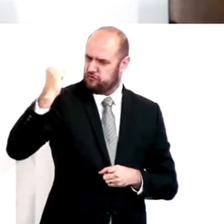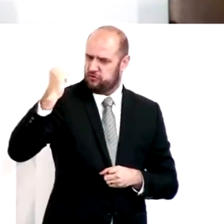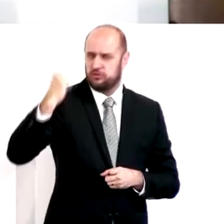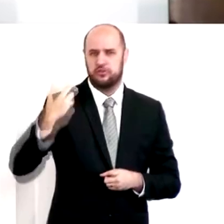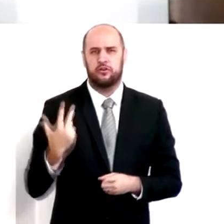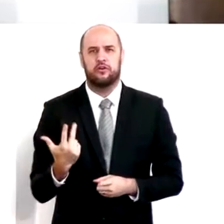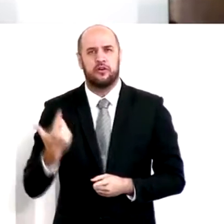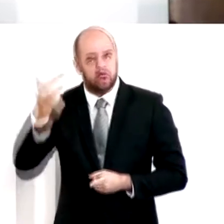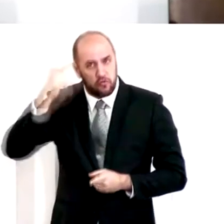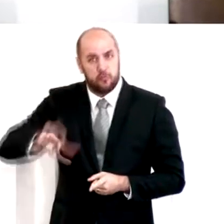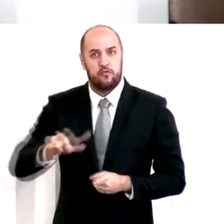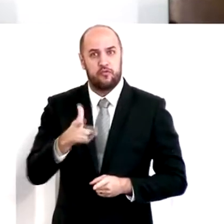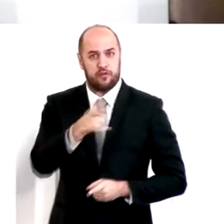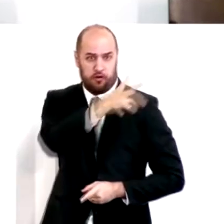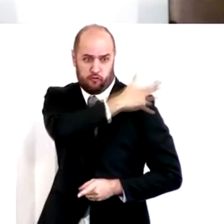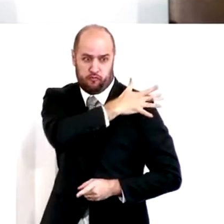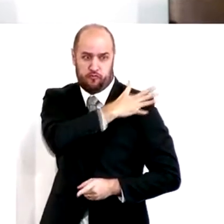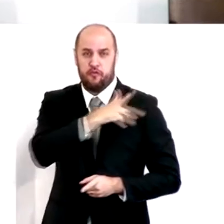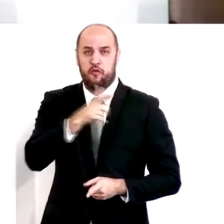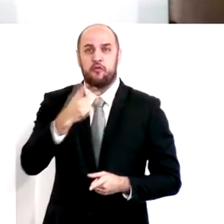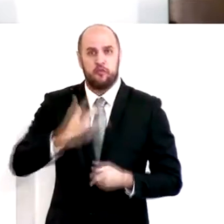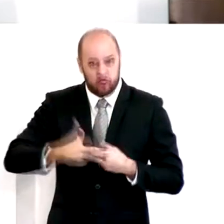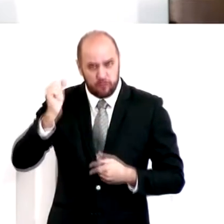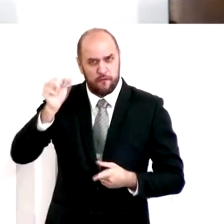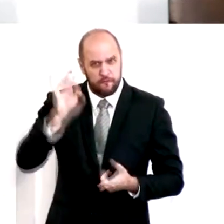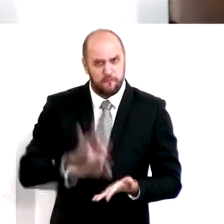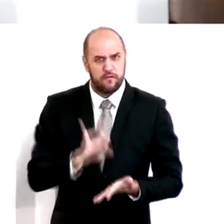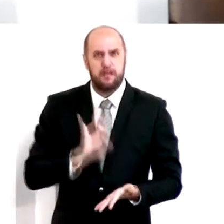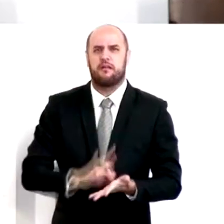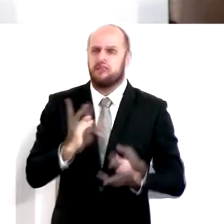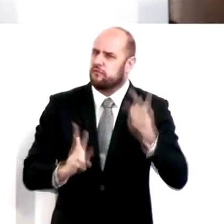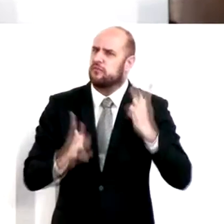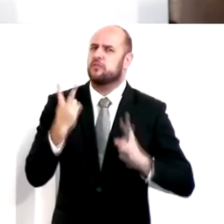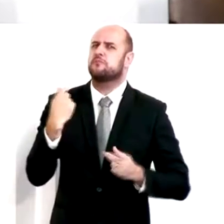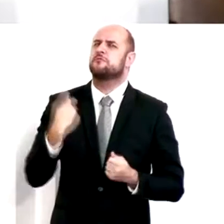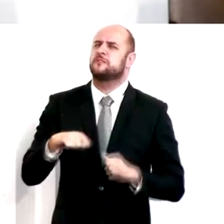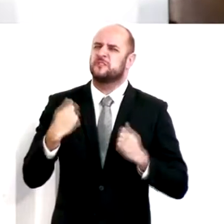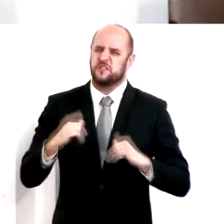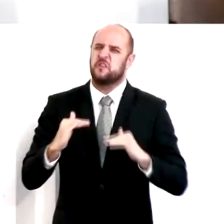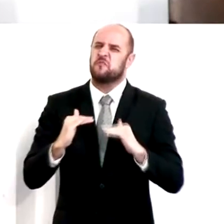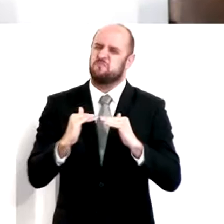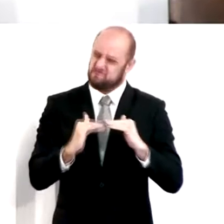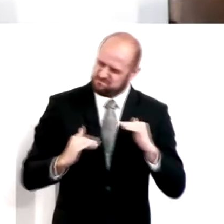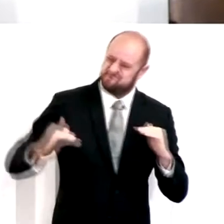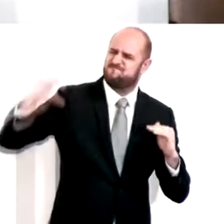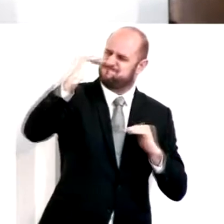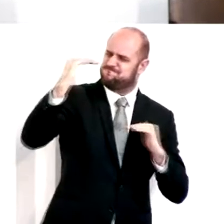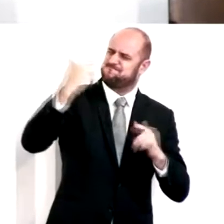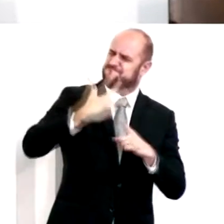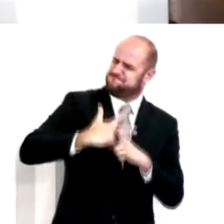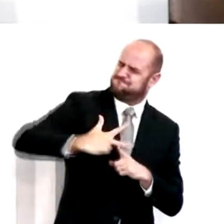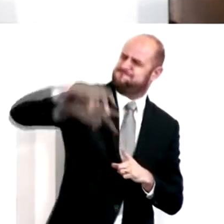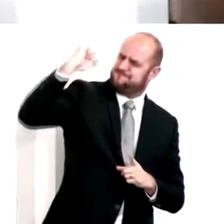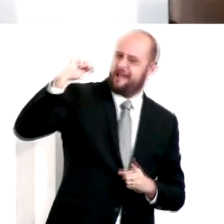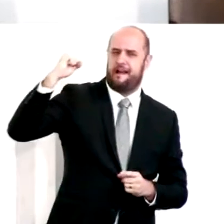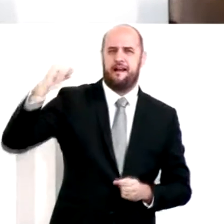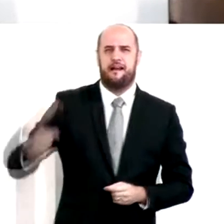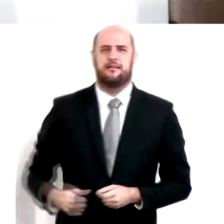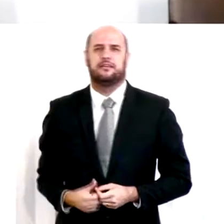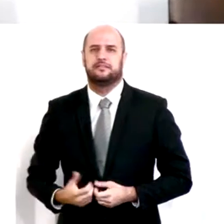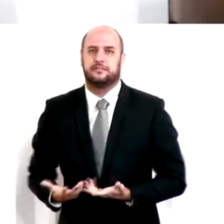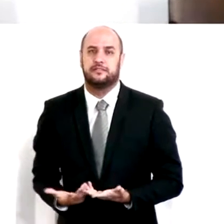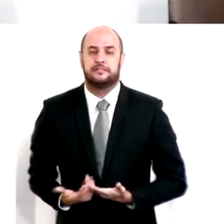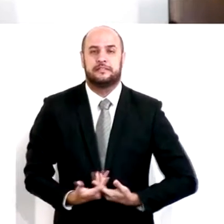ele ter um triunfo mesmo, ele tinha que fazer uma coisa muito grande. Ele tinha de vencer uma